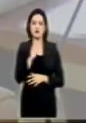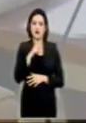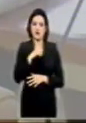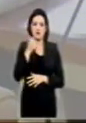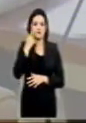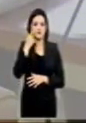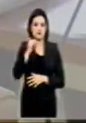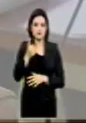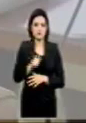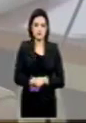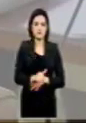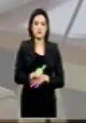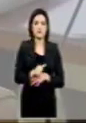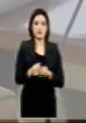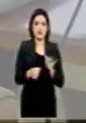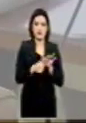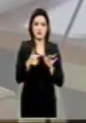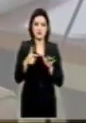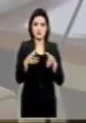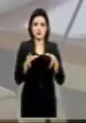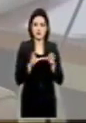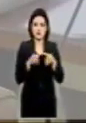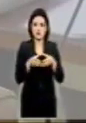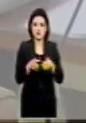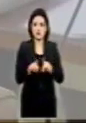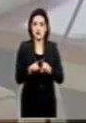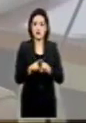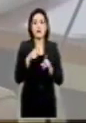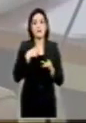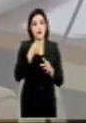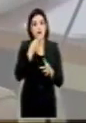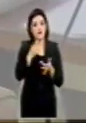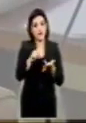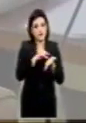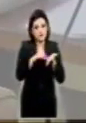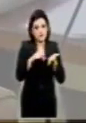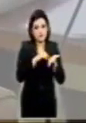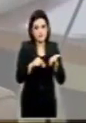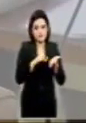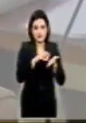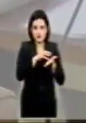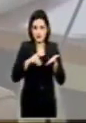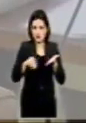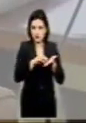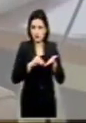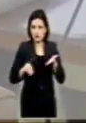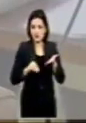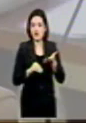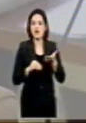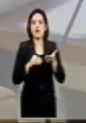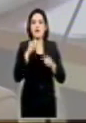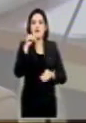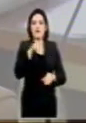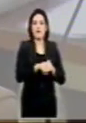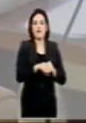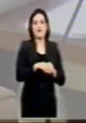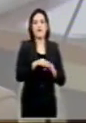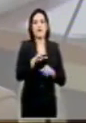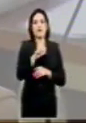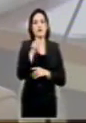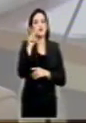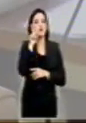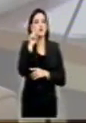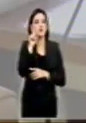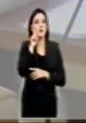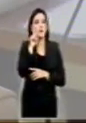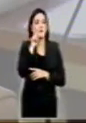também menciono trechos do voto ali proferido pelo eminente ministro Gilmar Mendes